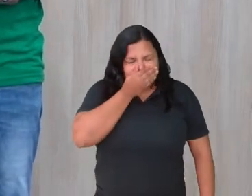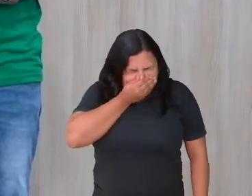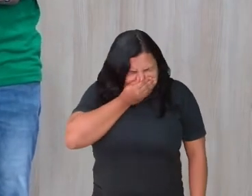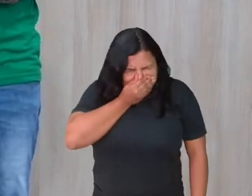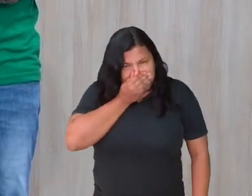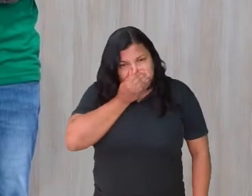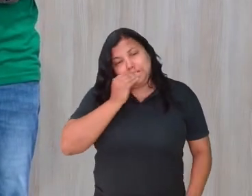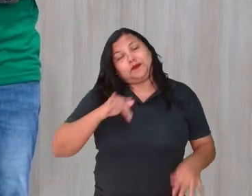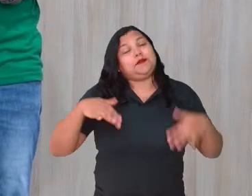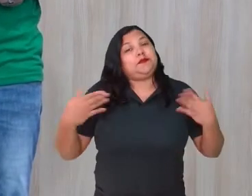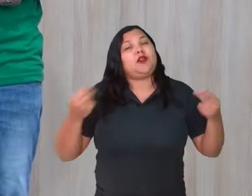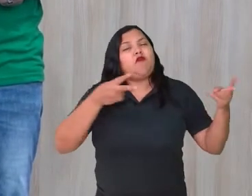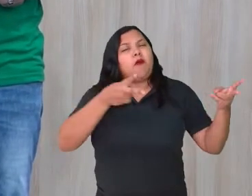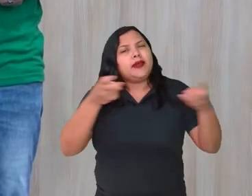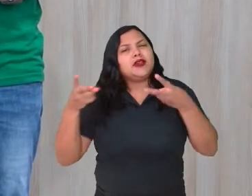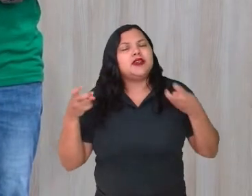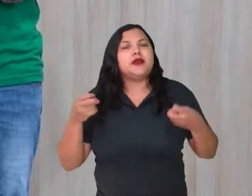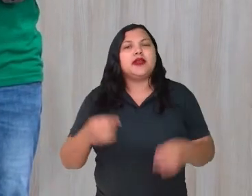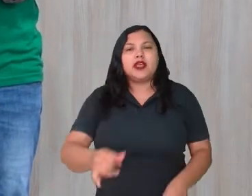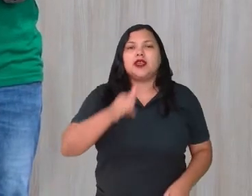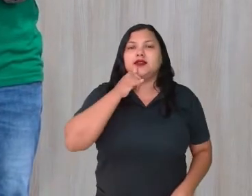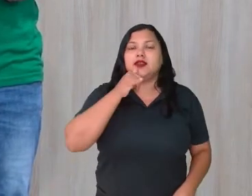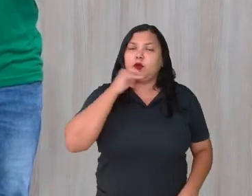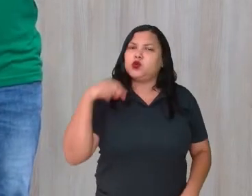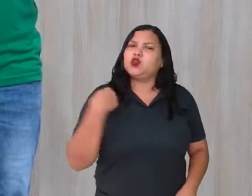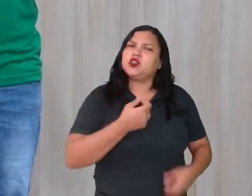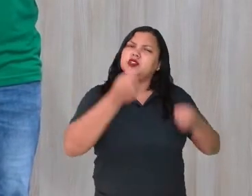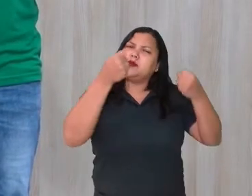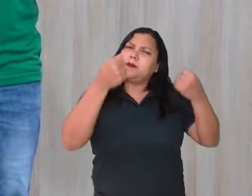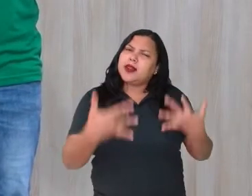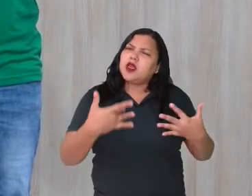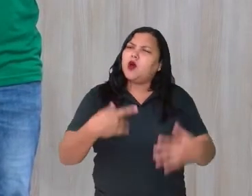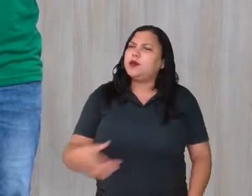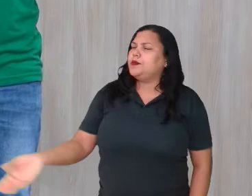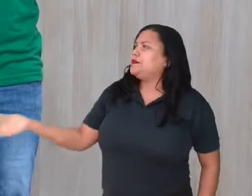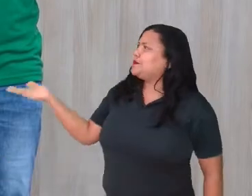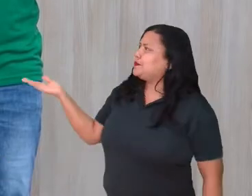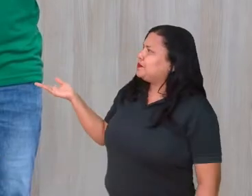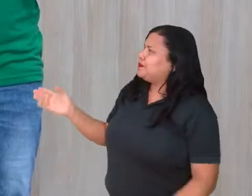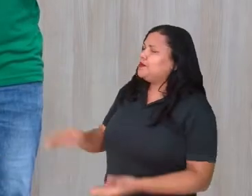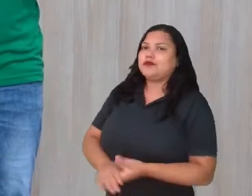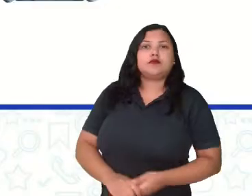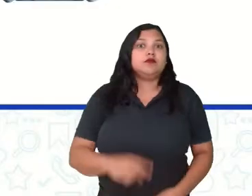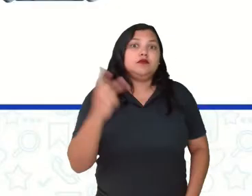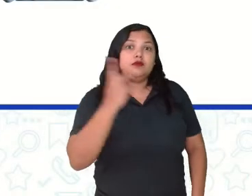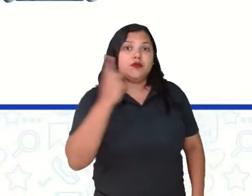Então vamos avaliar aqui. Quando a gente fala de previsão do tempo, olha que eu coloquei as imagens ali de 2